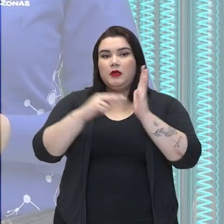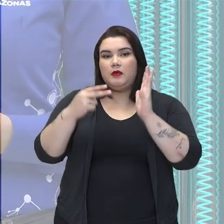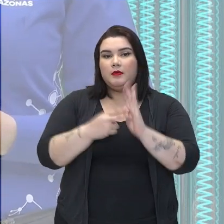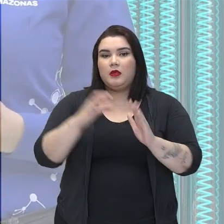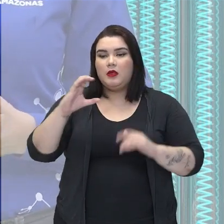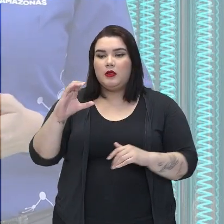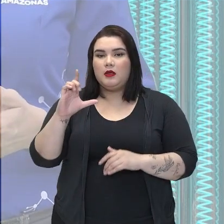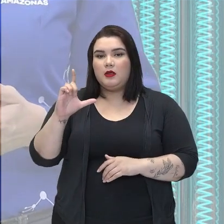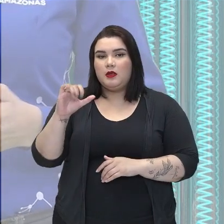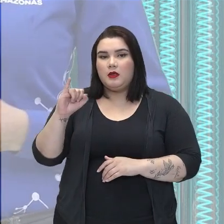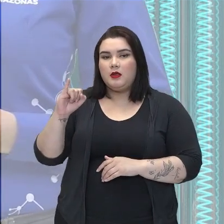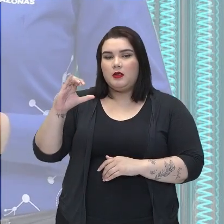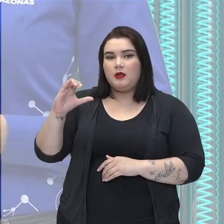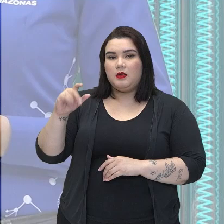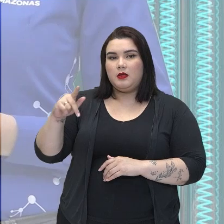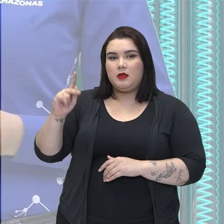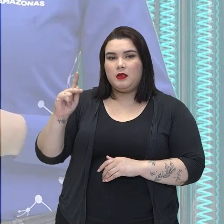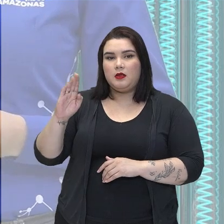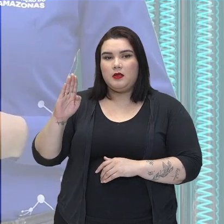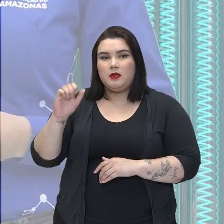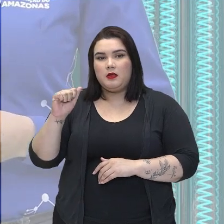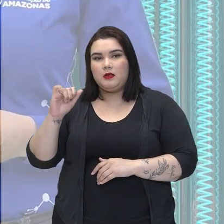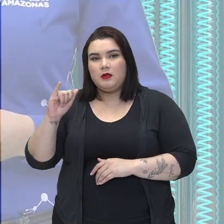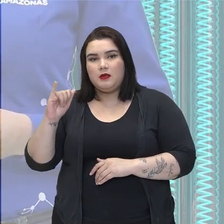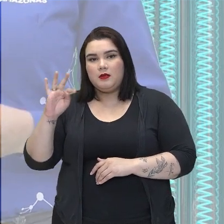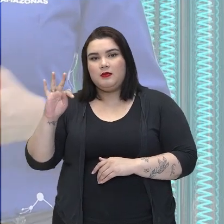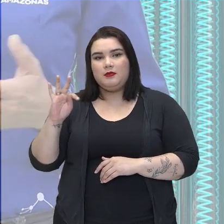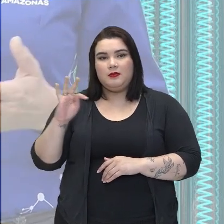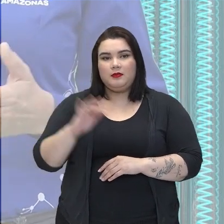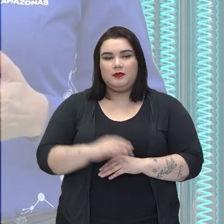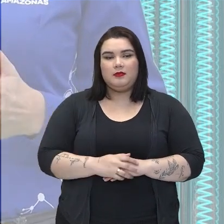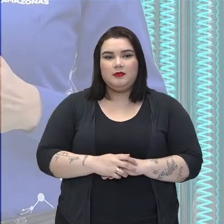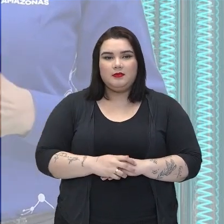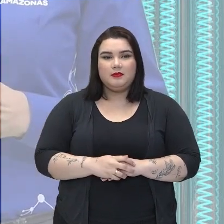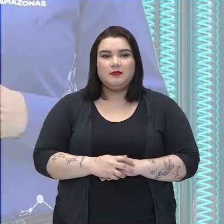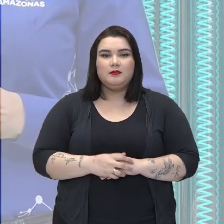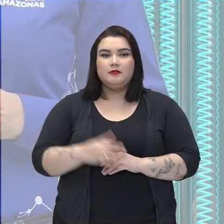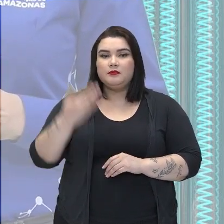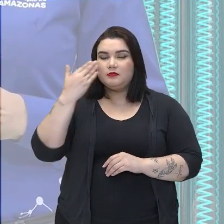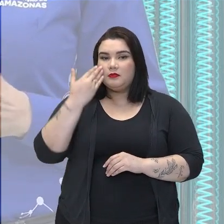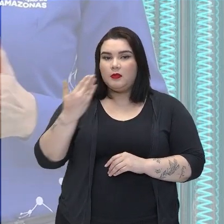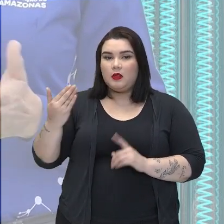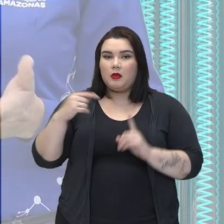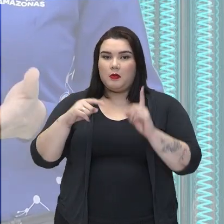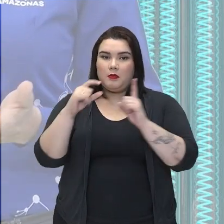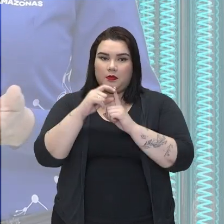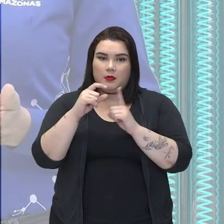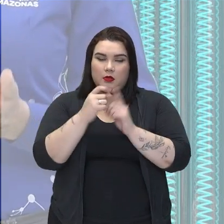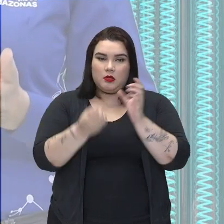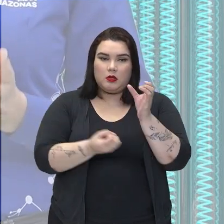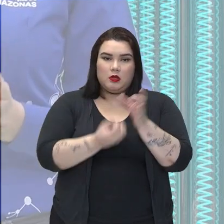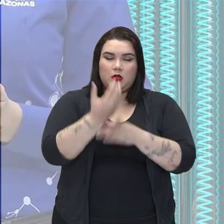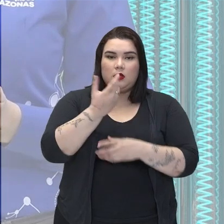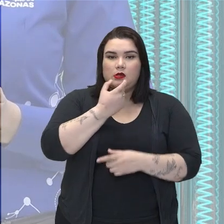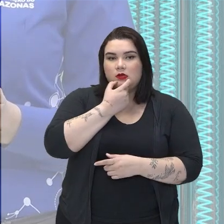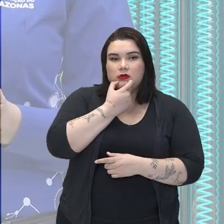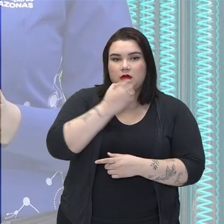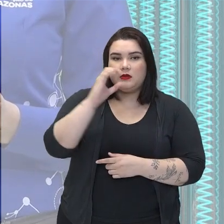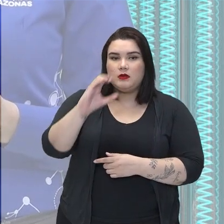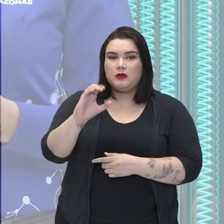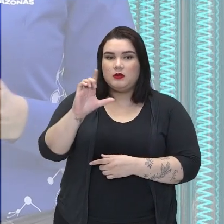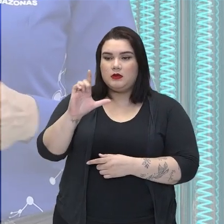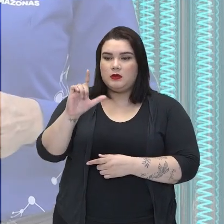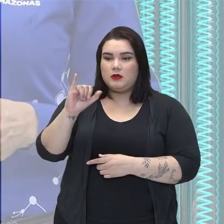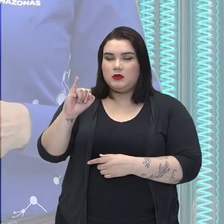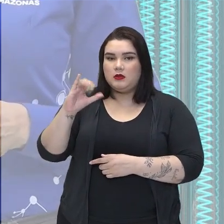vamos aqui junto comigo, né, descobrir o que é o clickbait. Então, olha só, essa palavra se origina do inglês click,